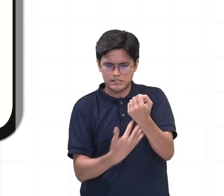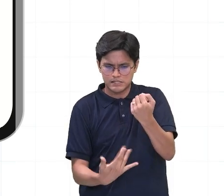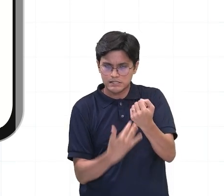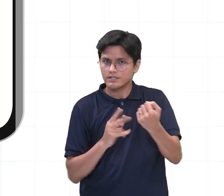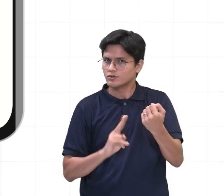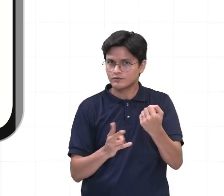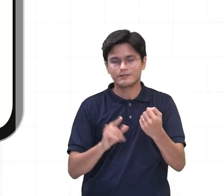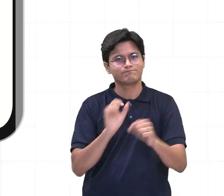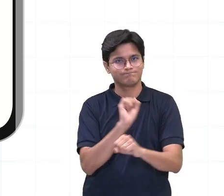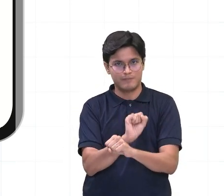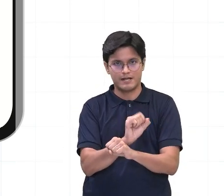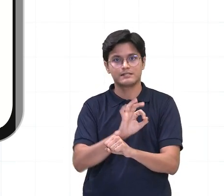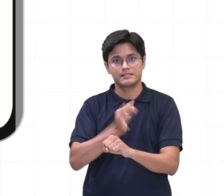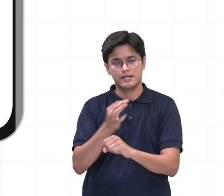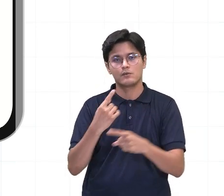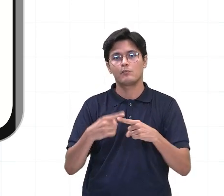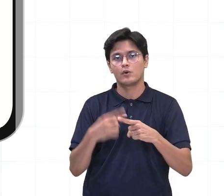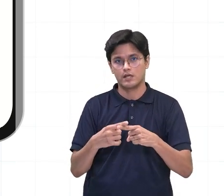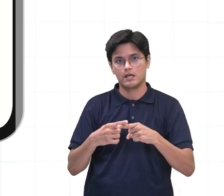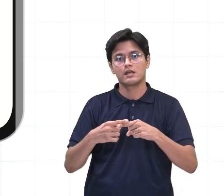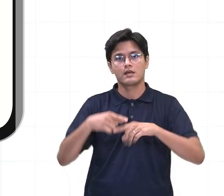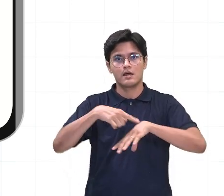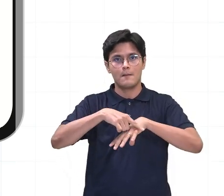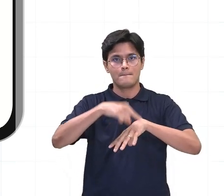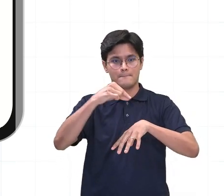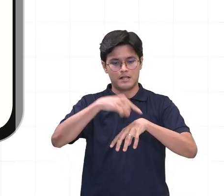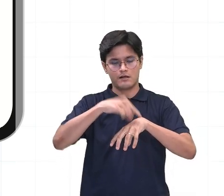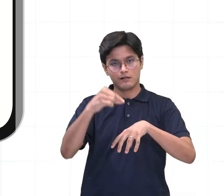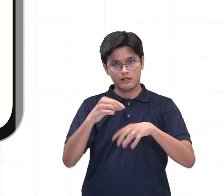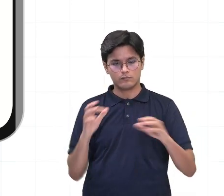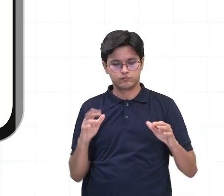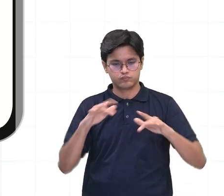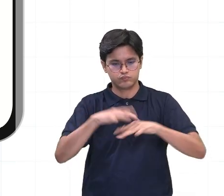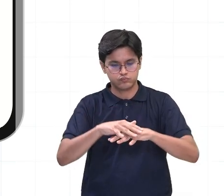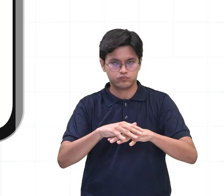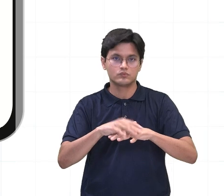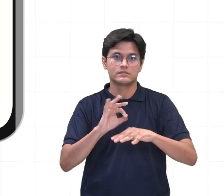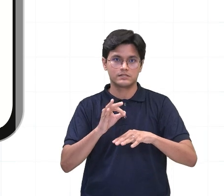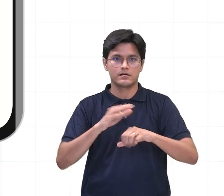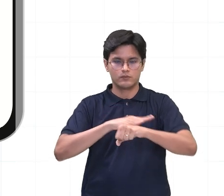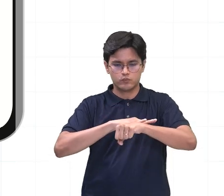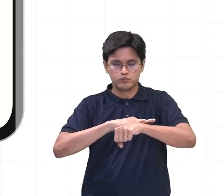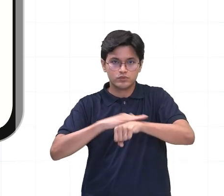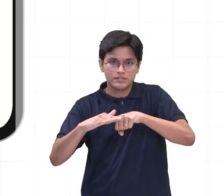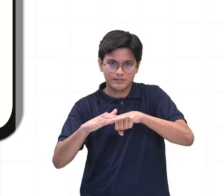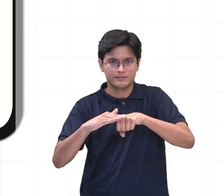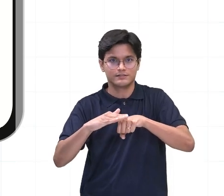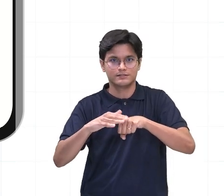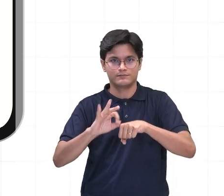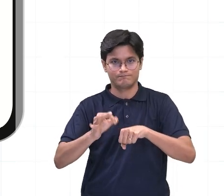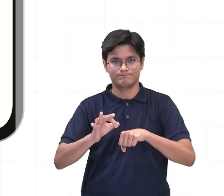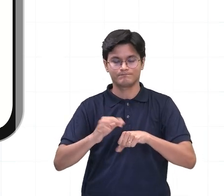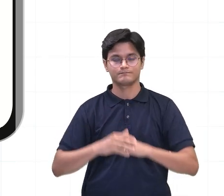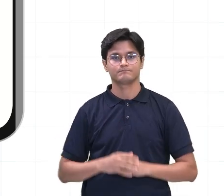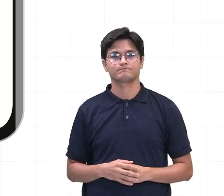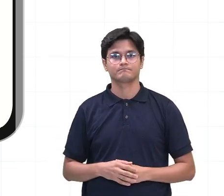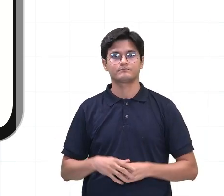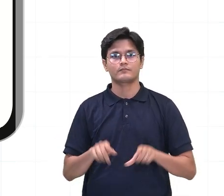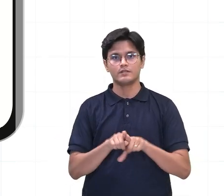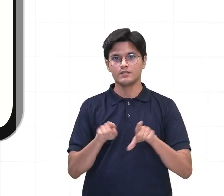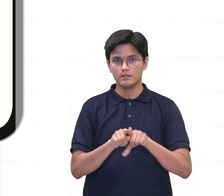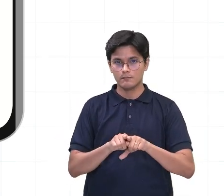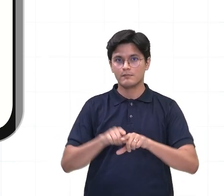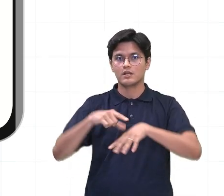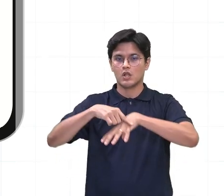plaquetas que estão presentes no meu sangue, elas vão se concentrando e vão estancando e cicatrizando aquela região. Os leucócitos